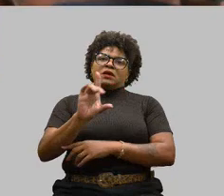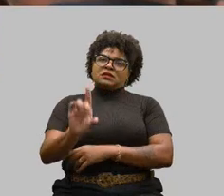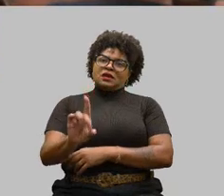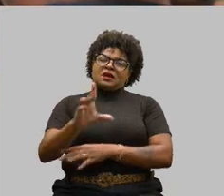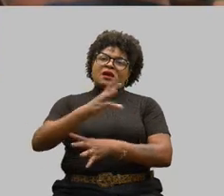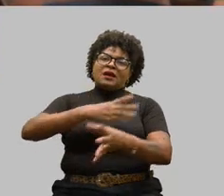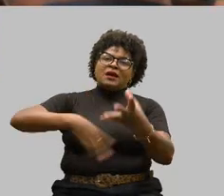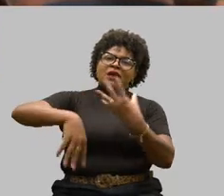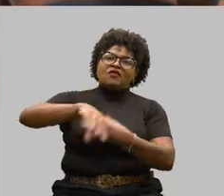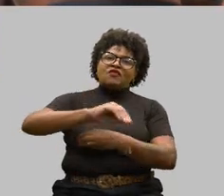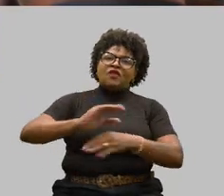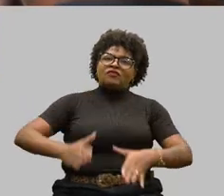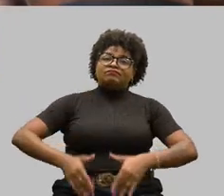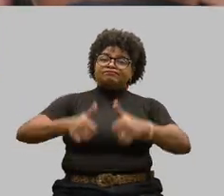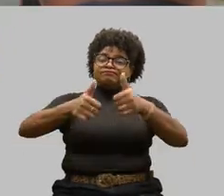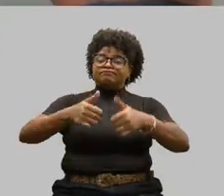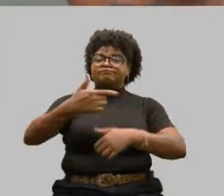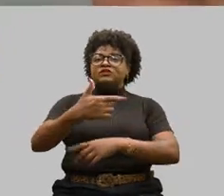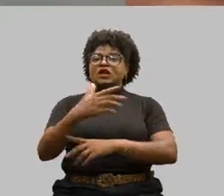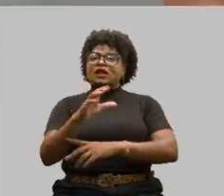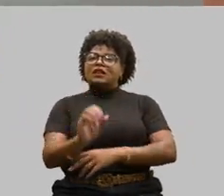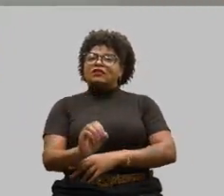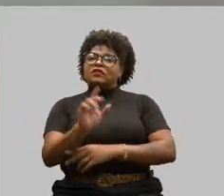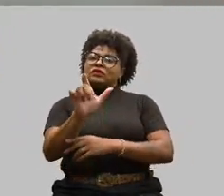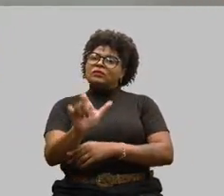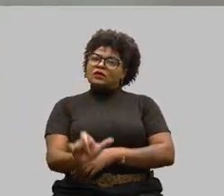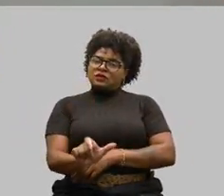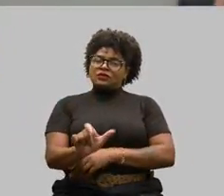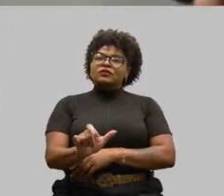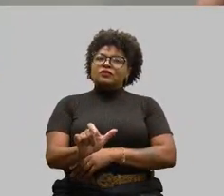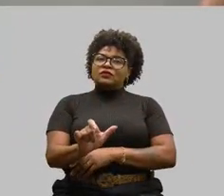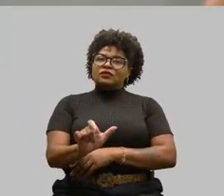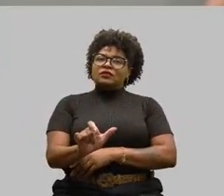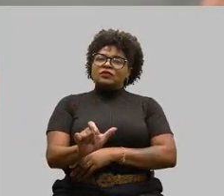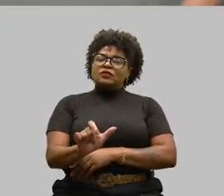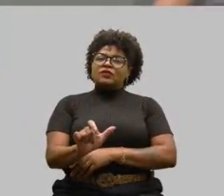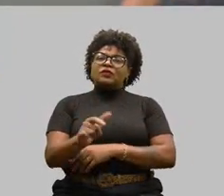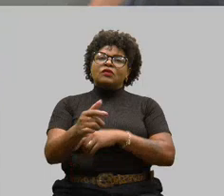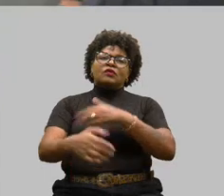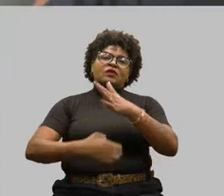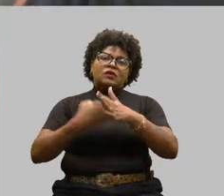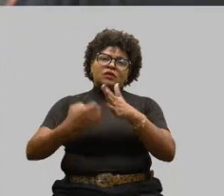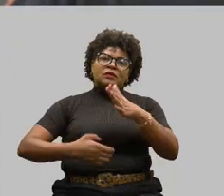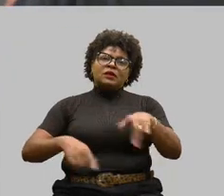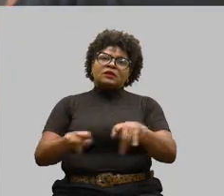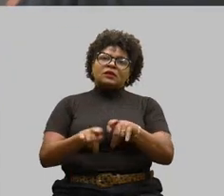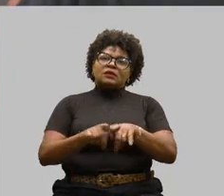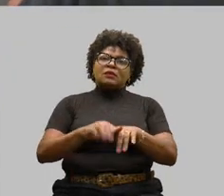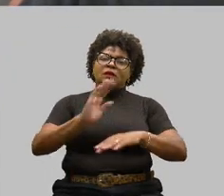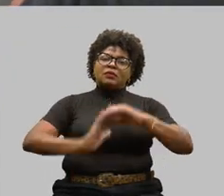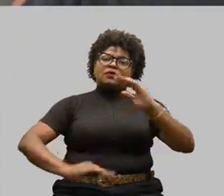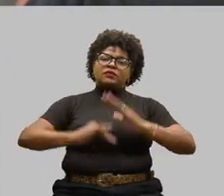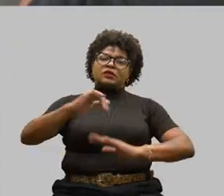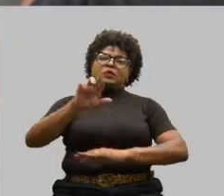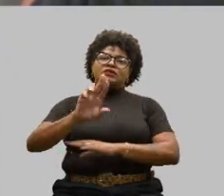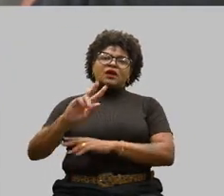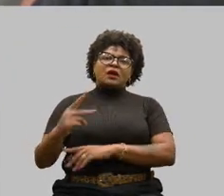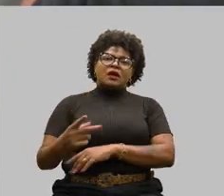qualificação de 120 empregadores e profissionais de RH em 2023